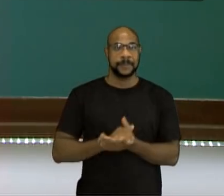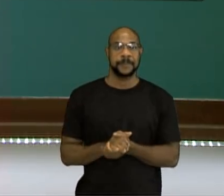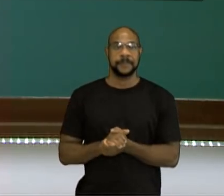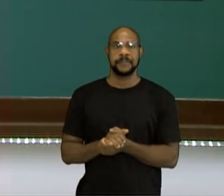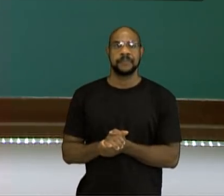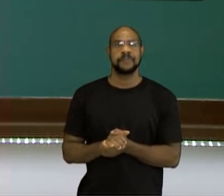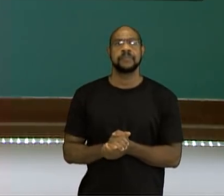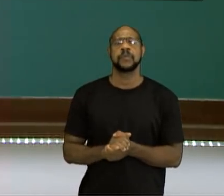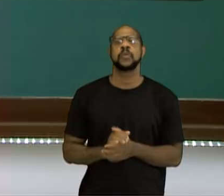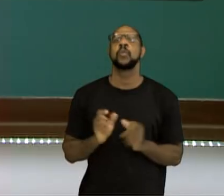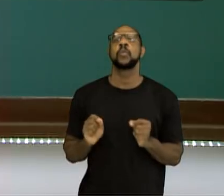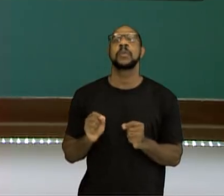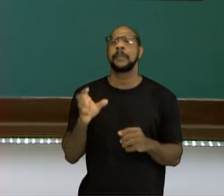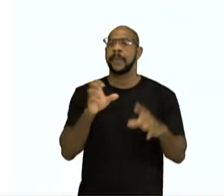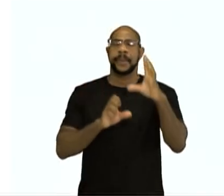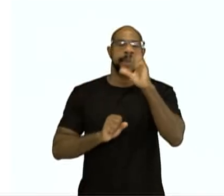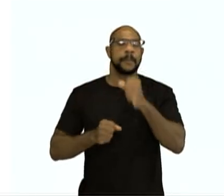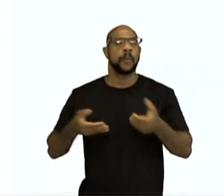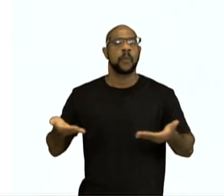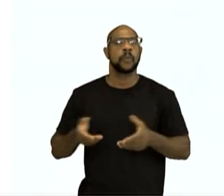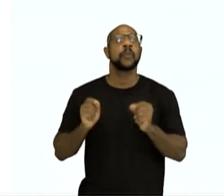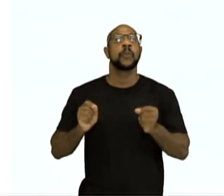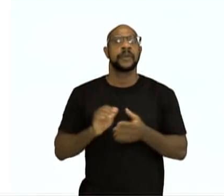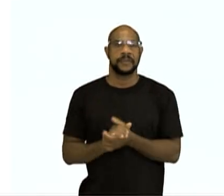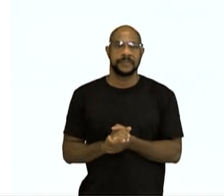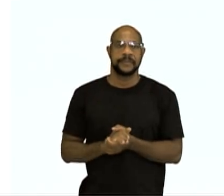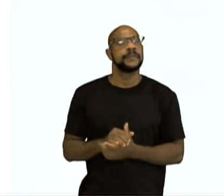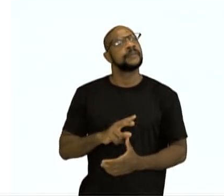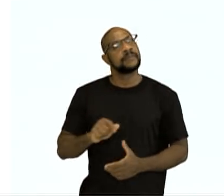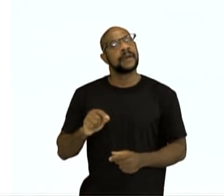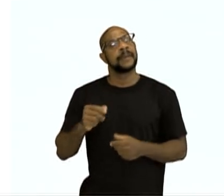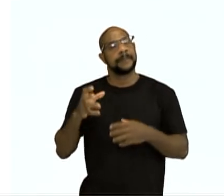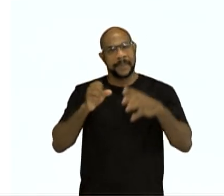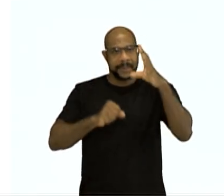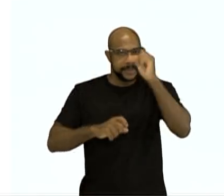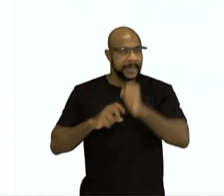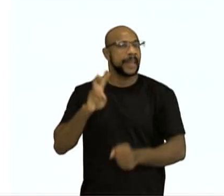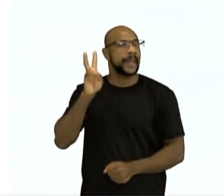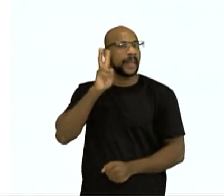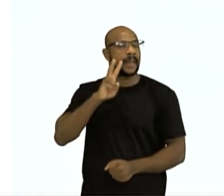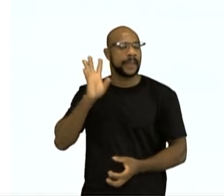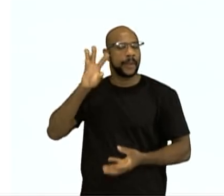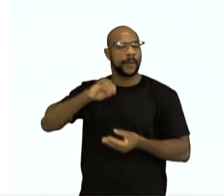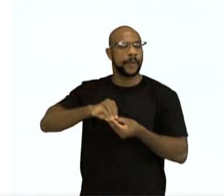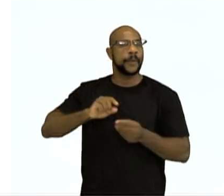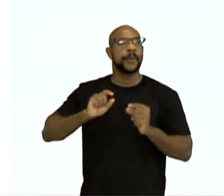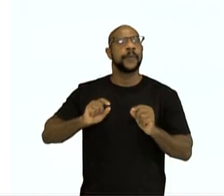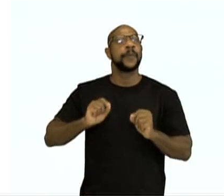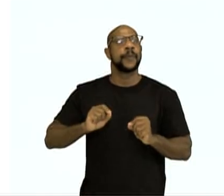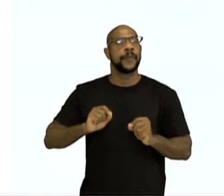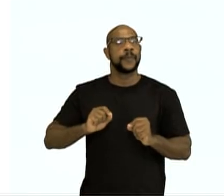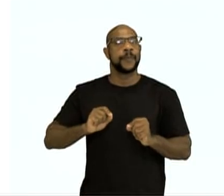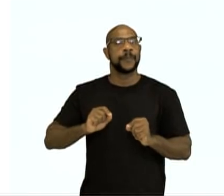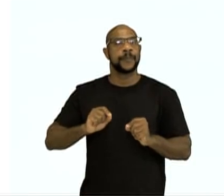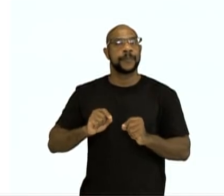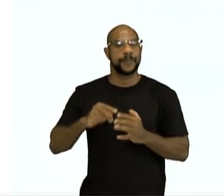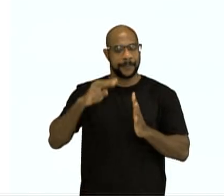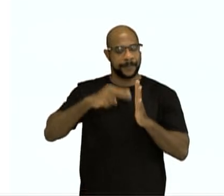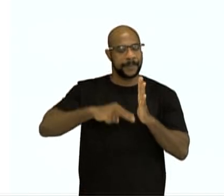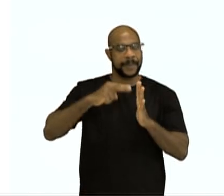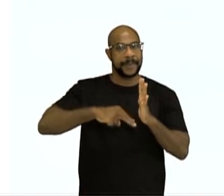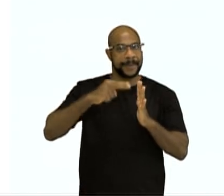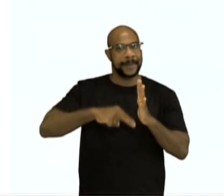que aprenderemos nessa aula? Vamos aprender ou vamos relembrar e vamos ver. Interpretar textos